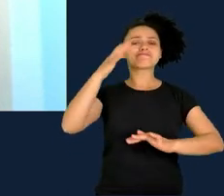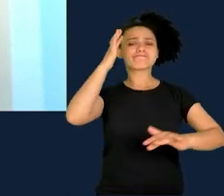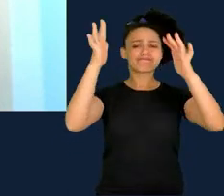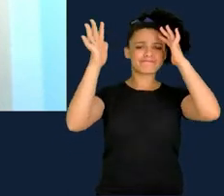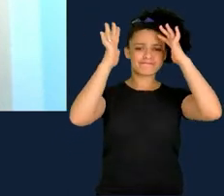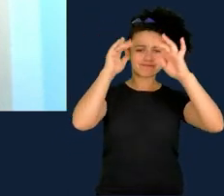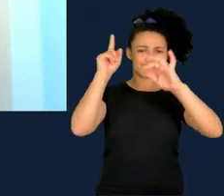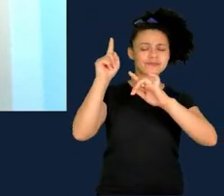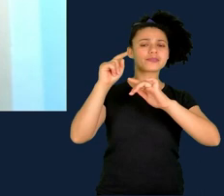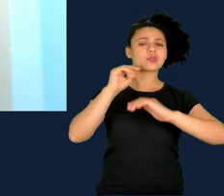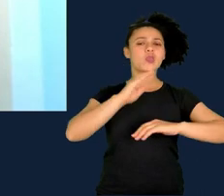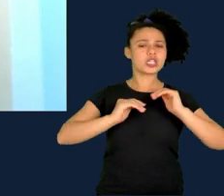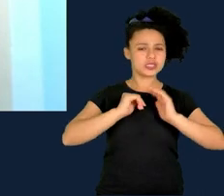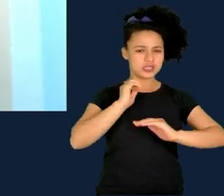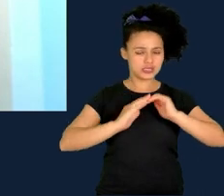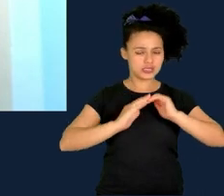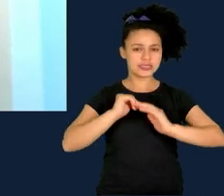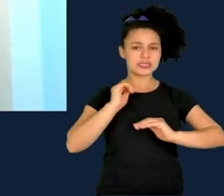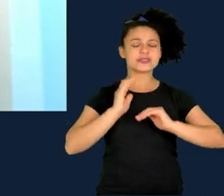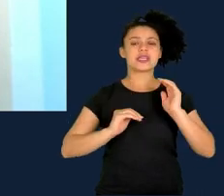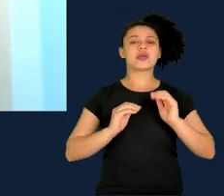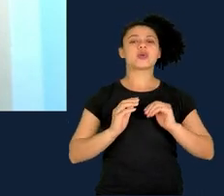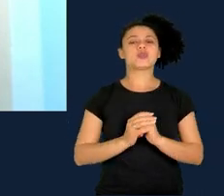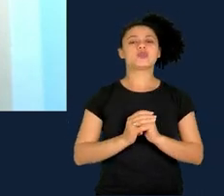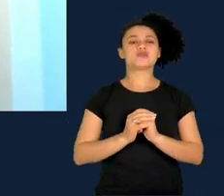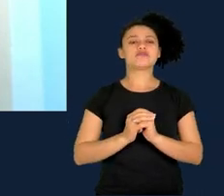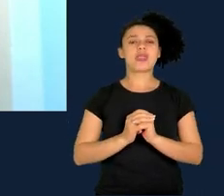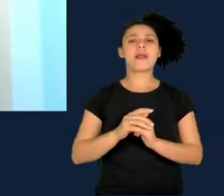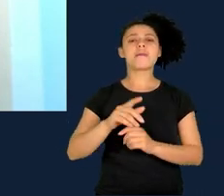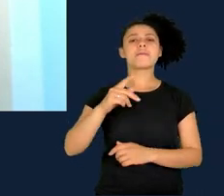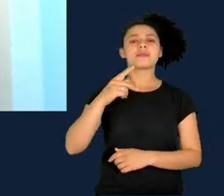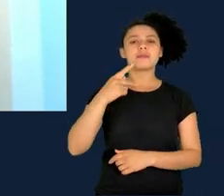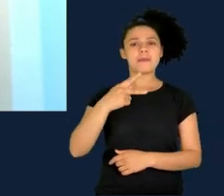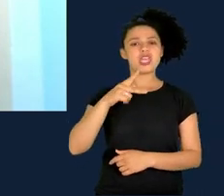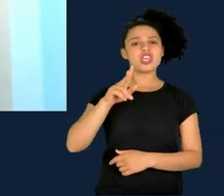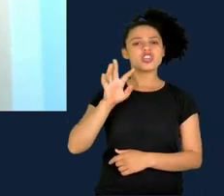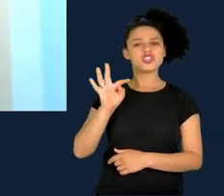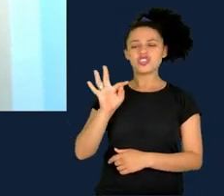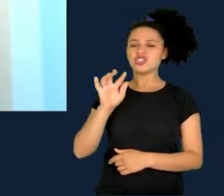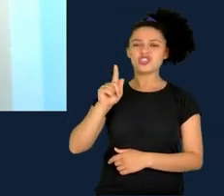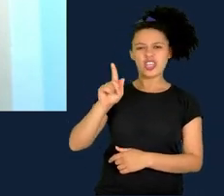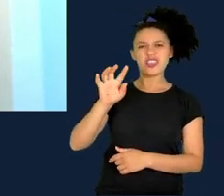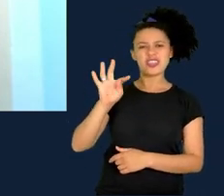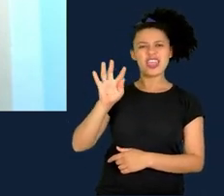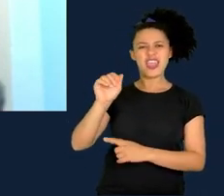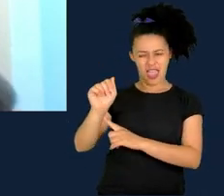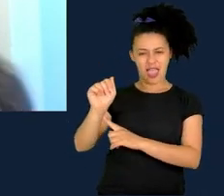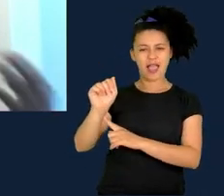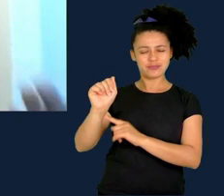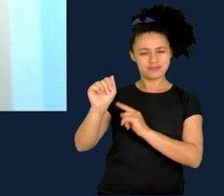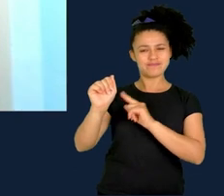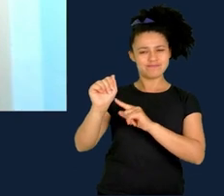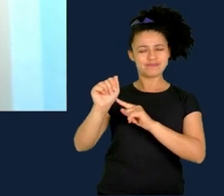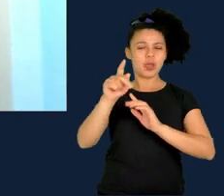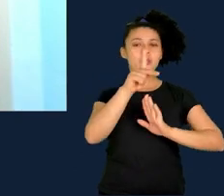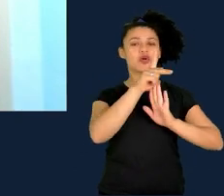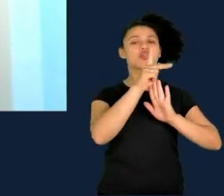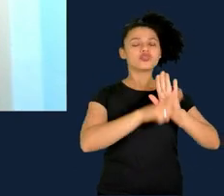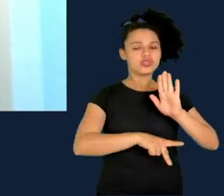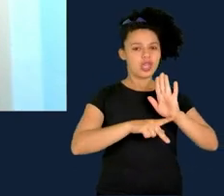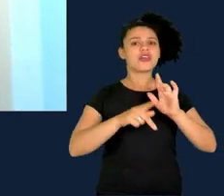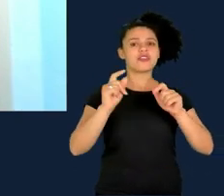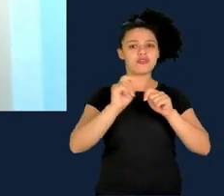nessa produção do PGTA, né? Foi feito um projeto muito